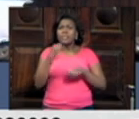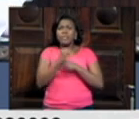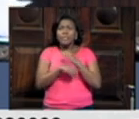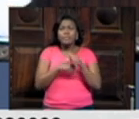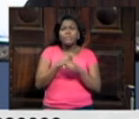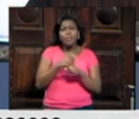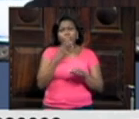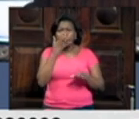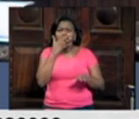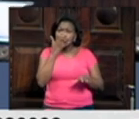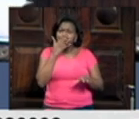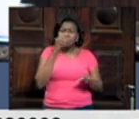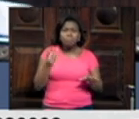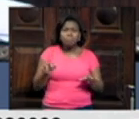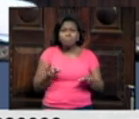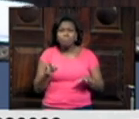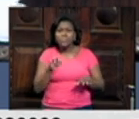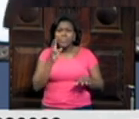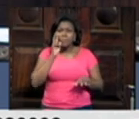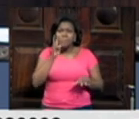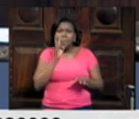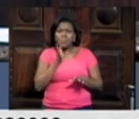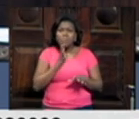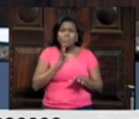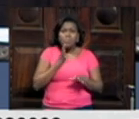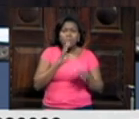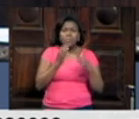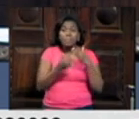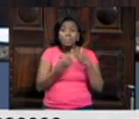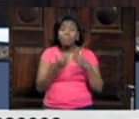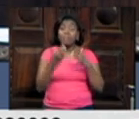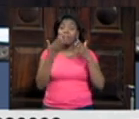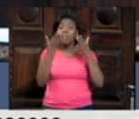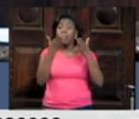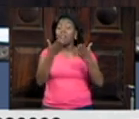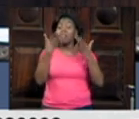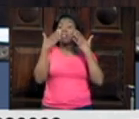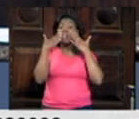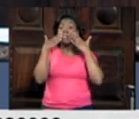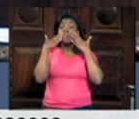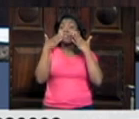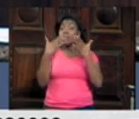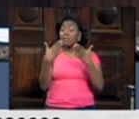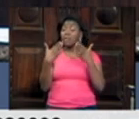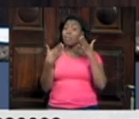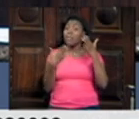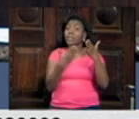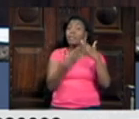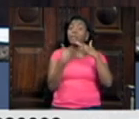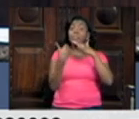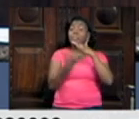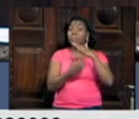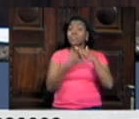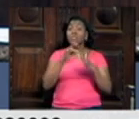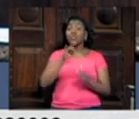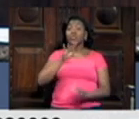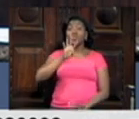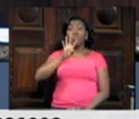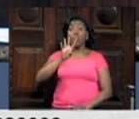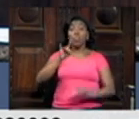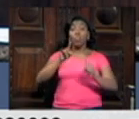internet para conhecer essa empresa se apresenta como uma empresa com apenas